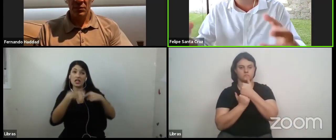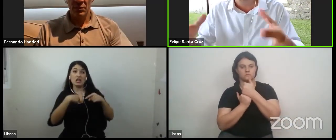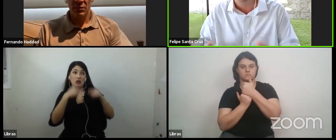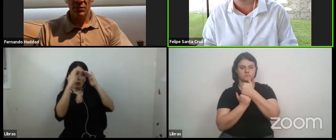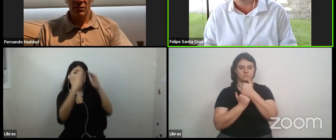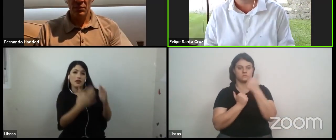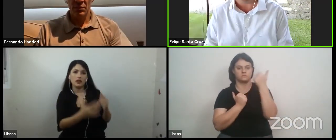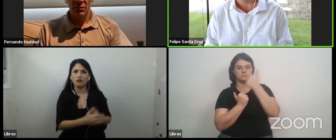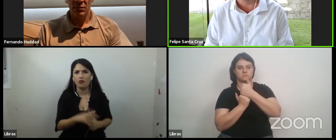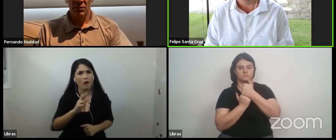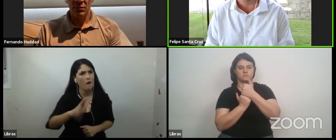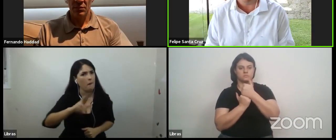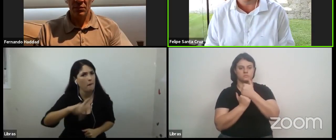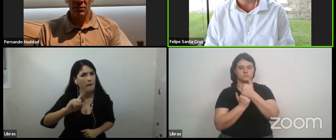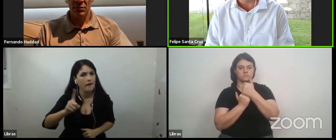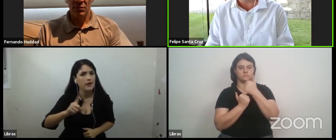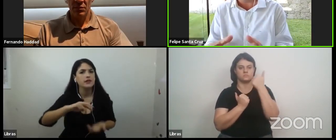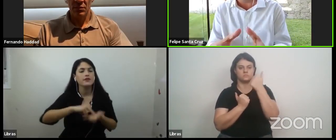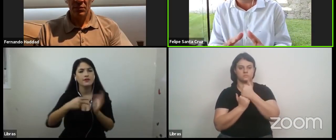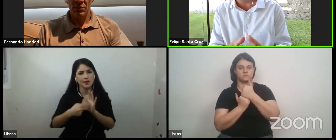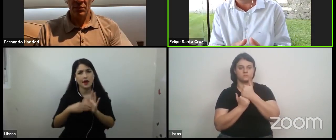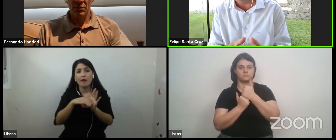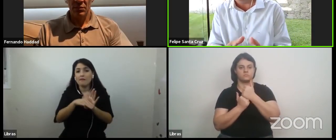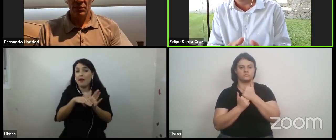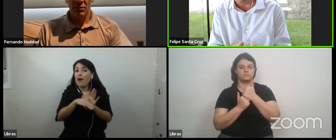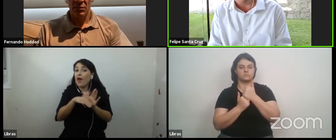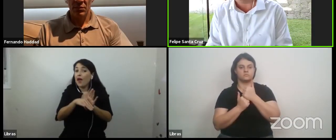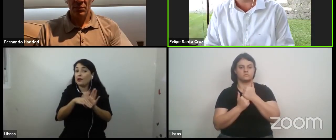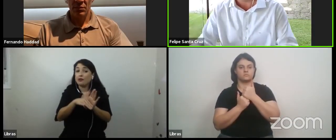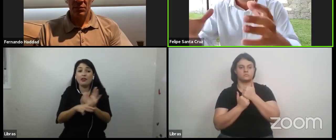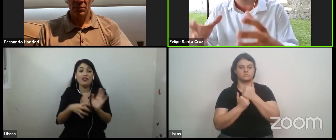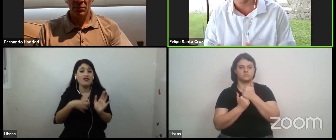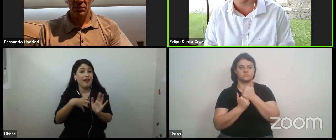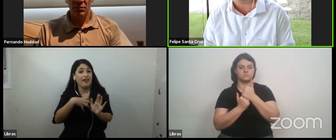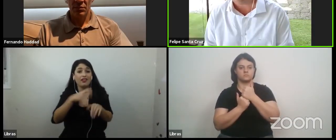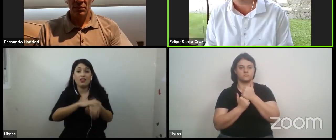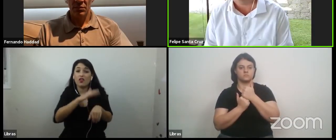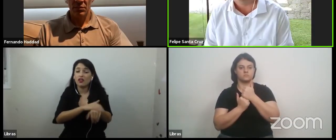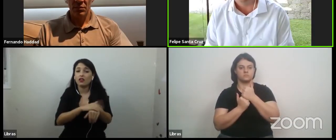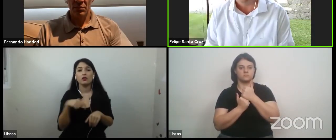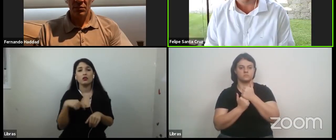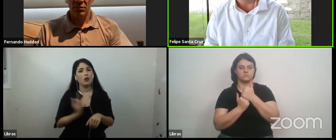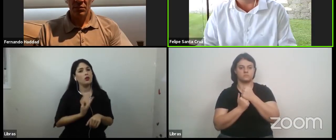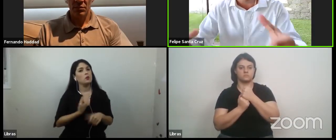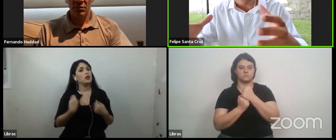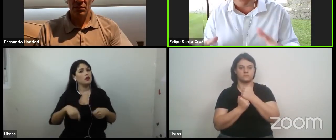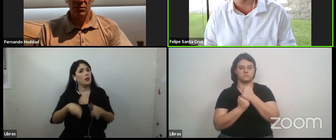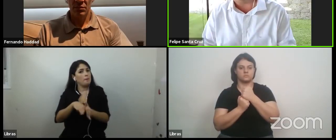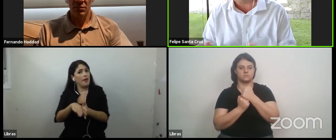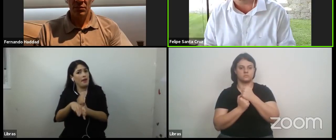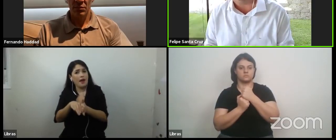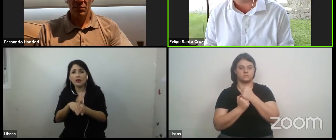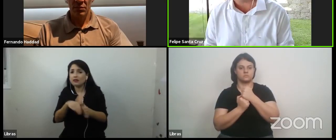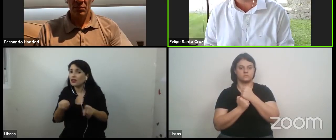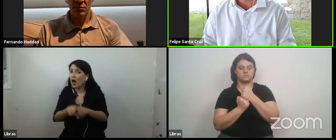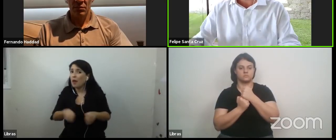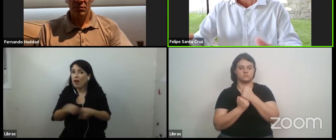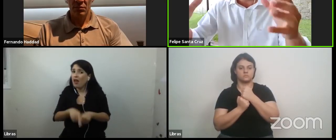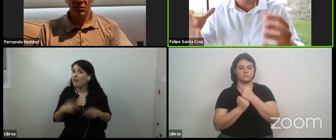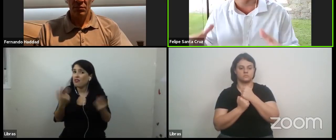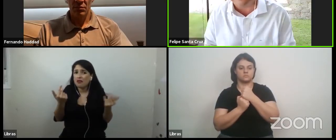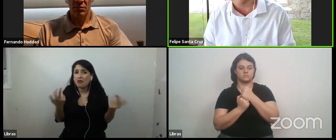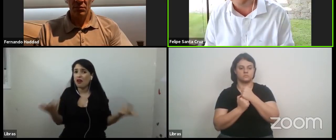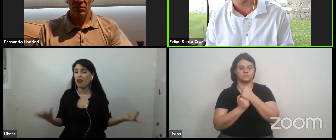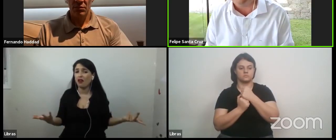É óbvio que isso é um método. Então, eu acho que nós temos que ter método. A nossa agenda é